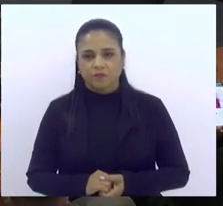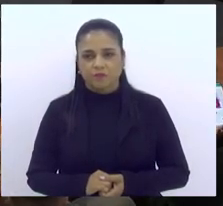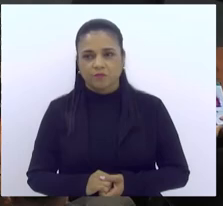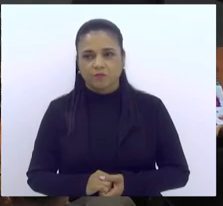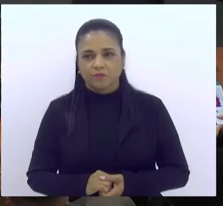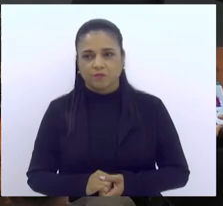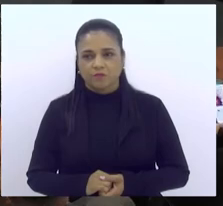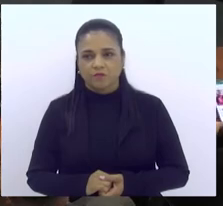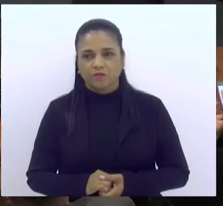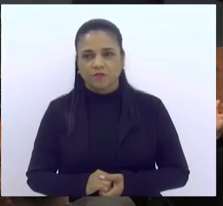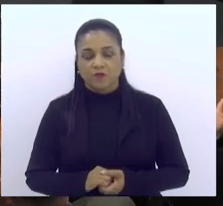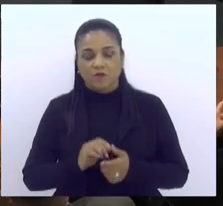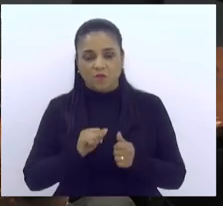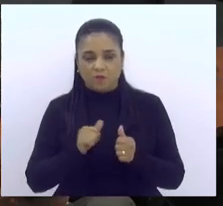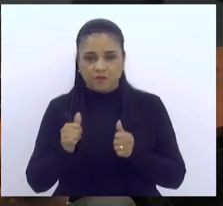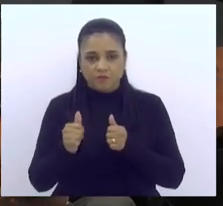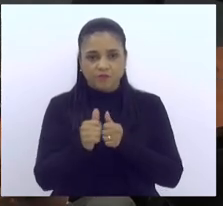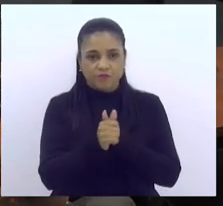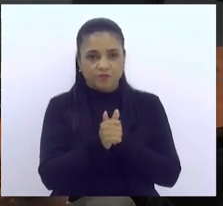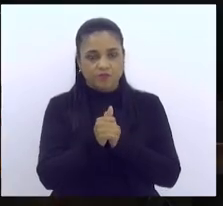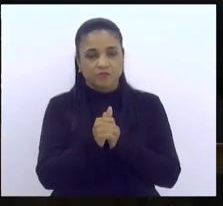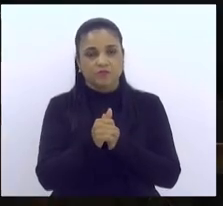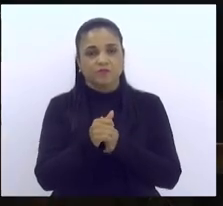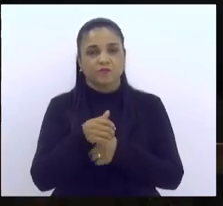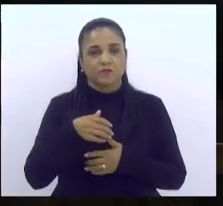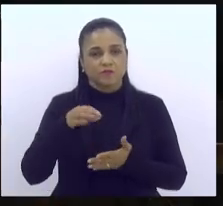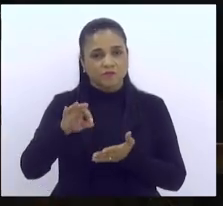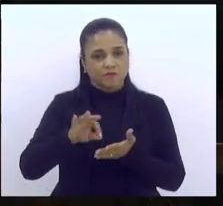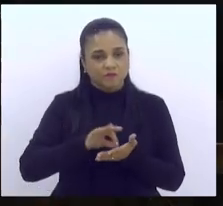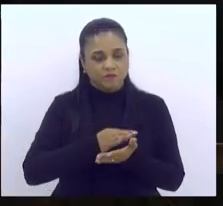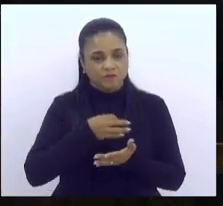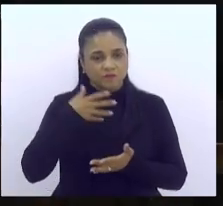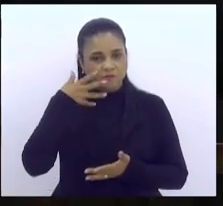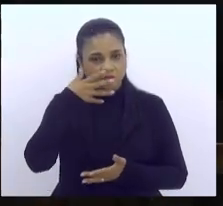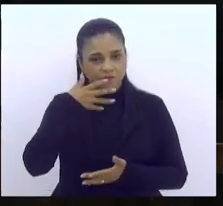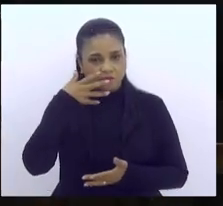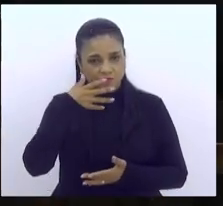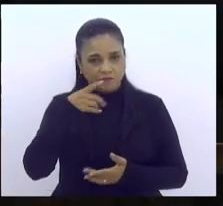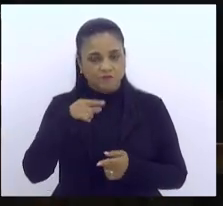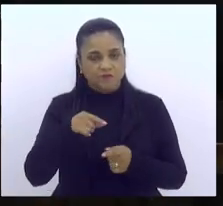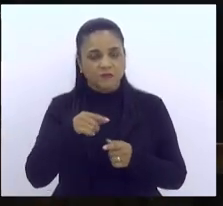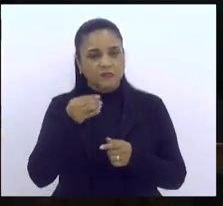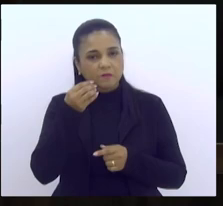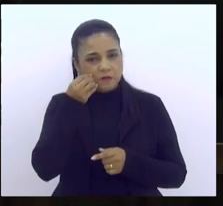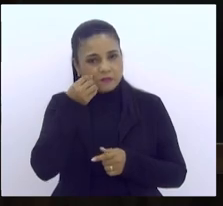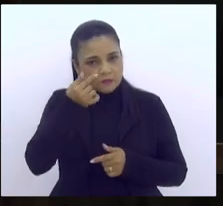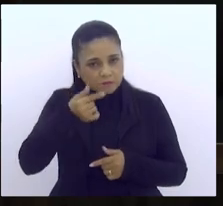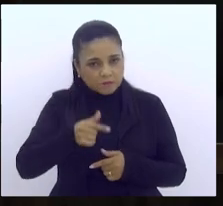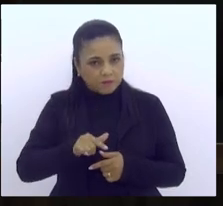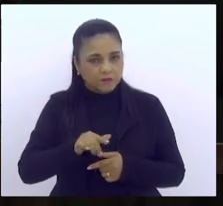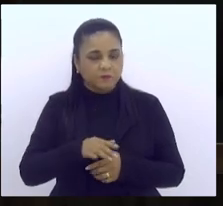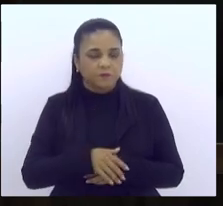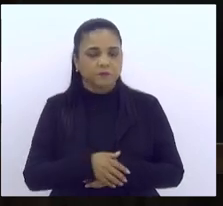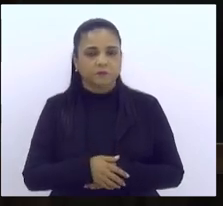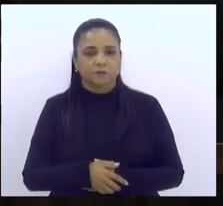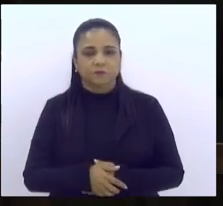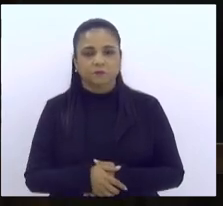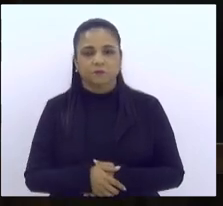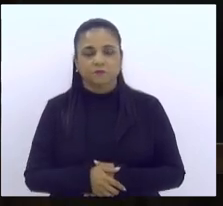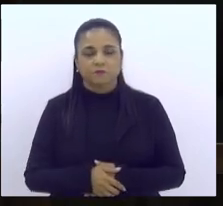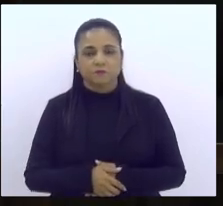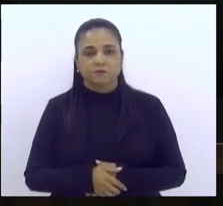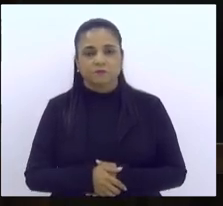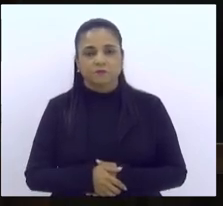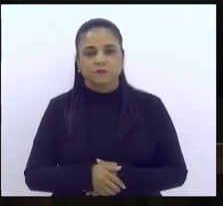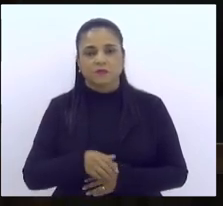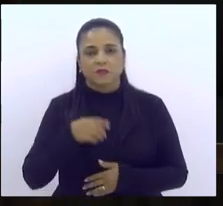Eu vou pular aqui e vou colocar o próximo orador inscrito e a gente tenta aí daqui a pouco. Deputado